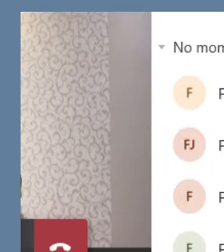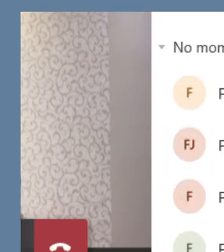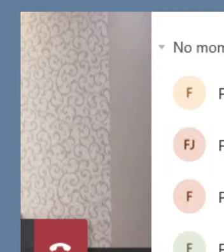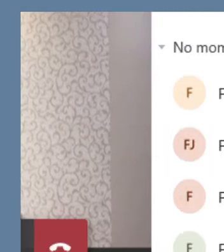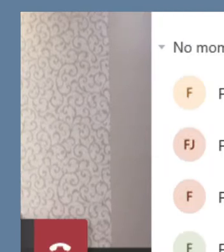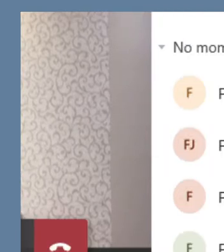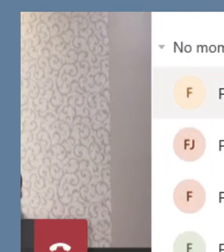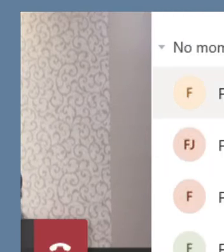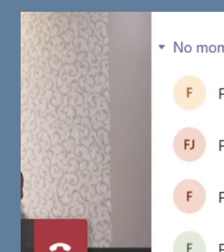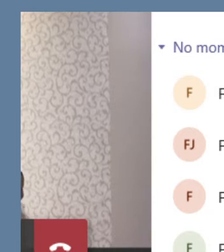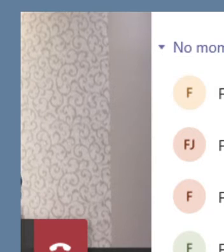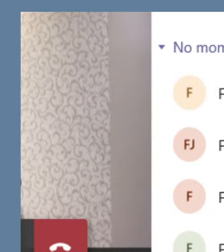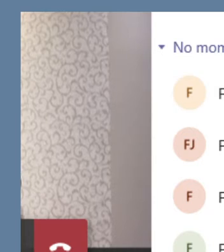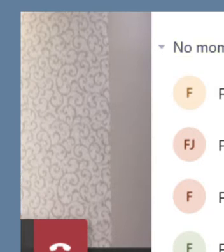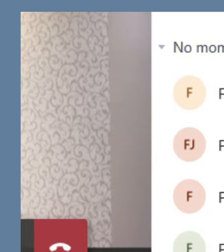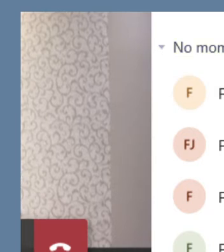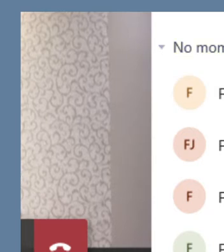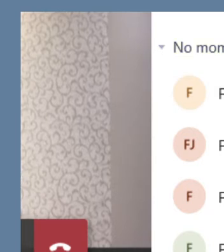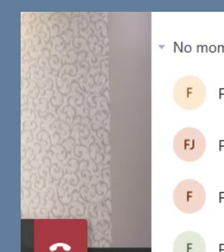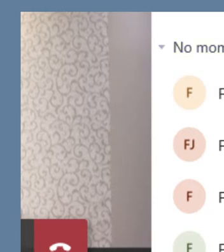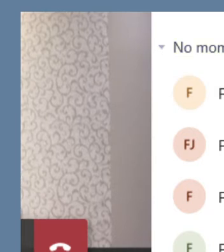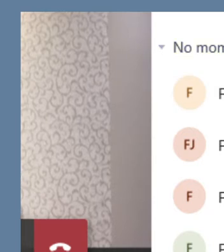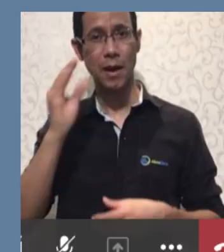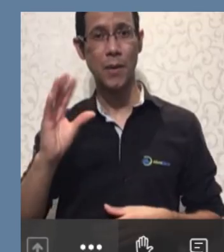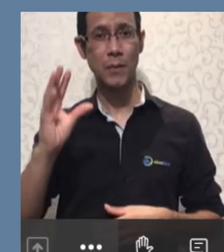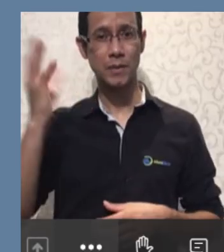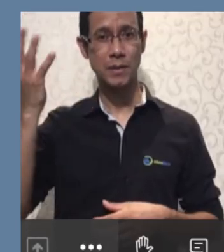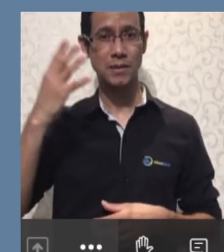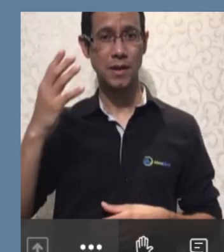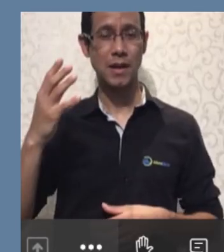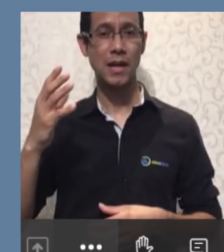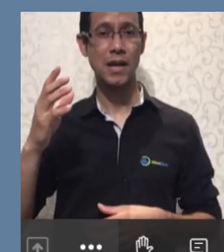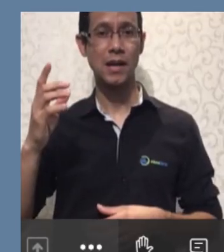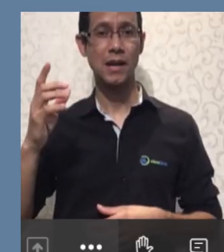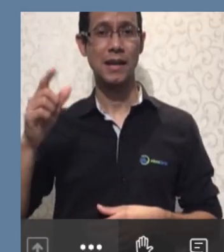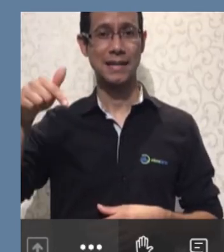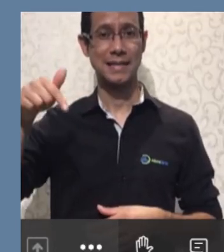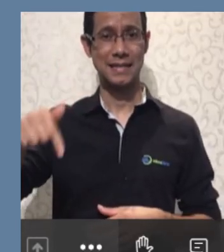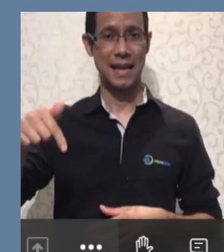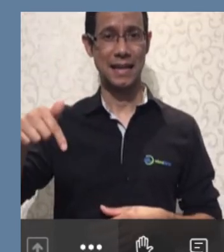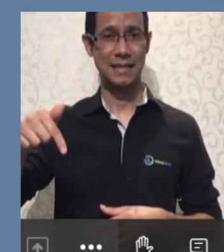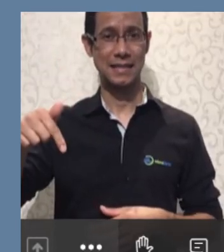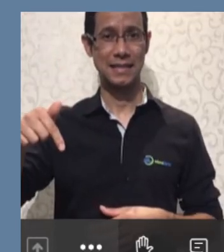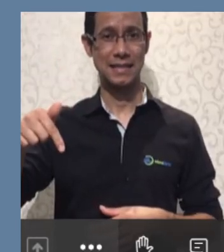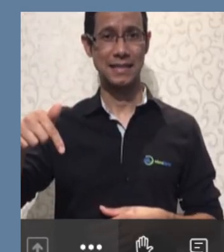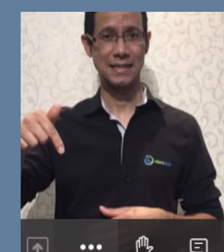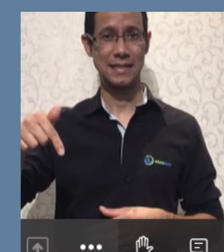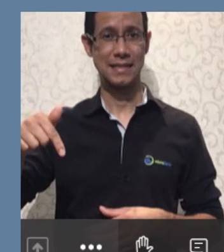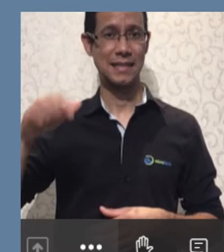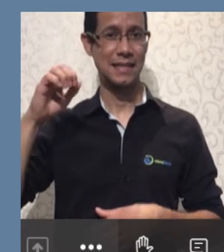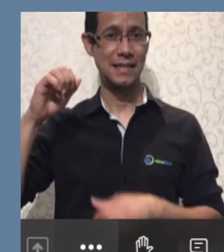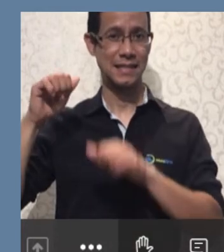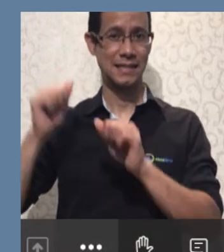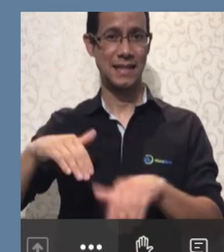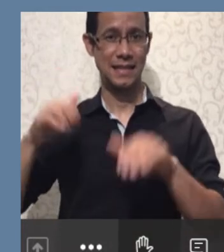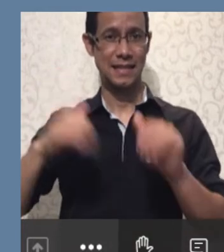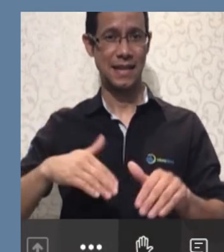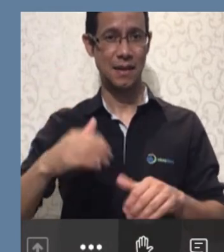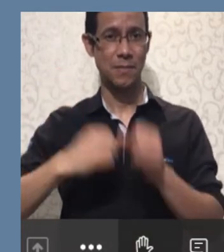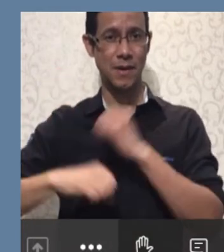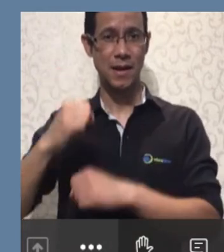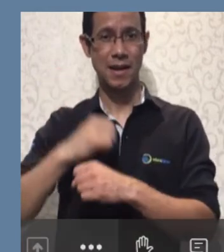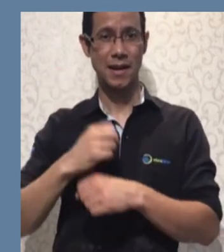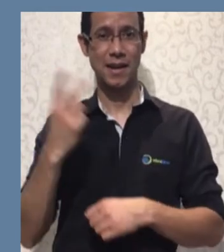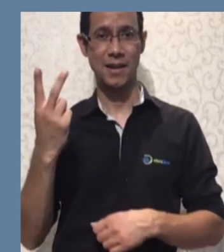coletivo Grupo Inteiro, que aconteceu no 7 de setembro, essa imagem é uma imagem do 7 de setembro de 2016, né,